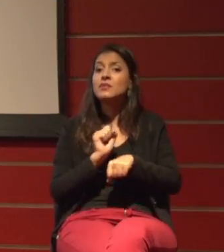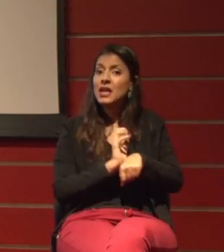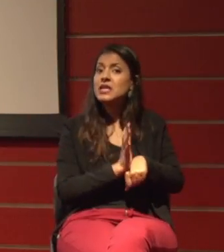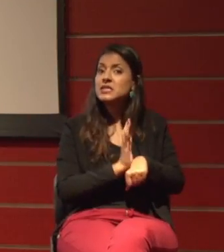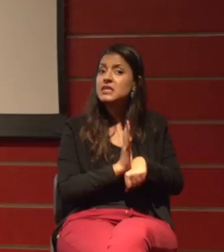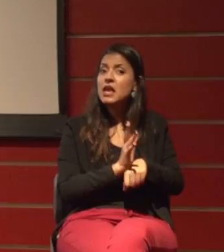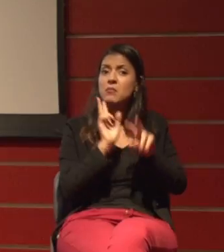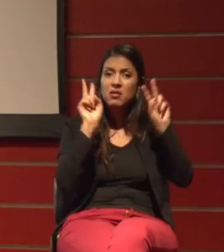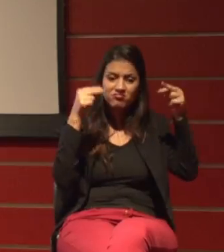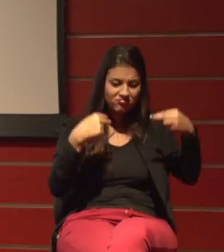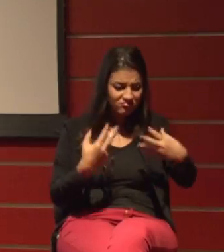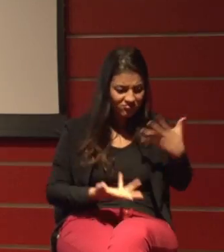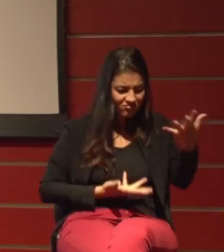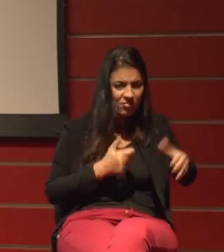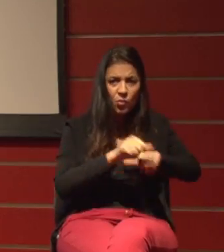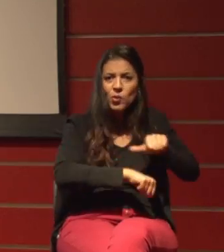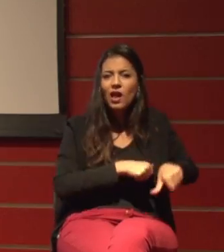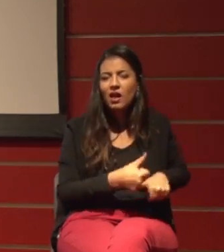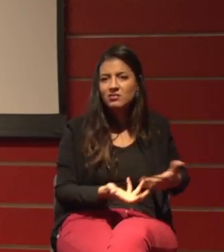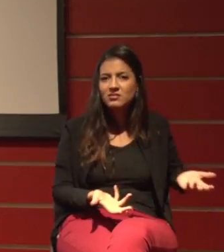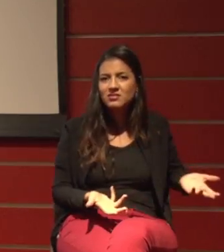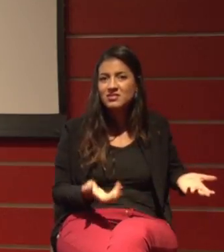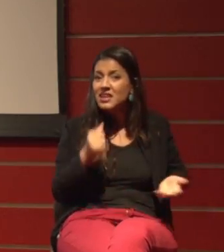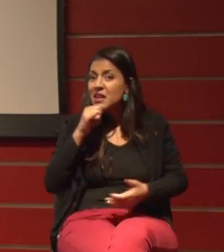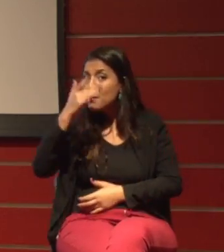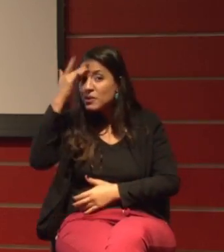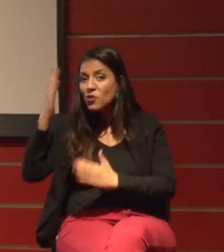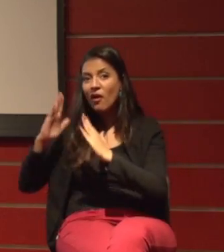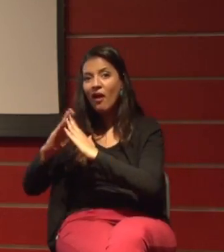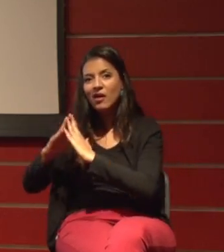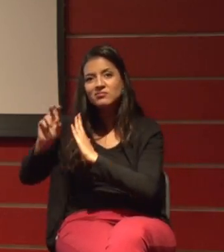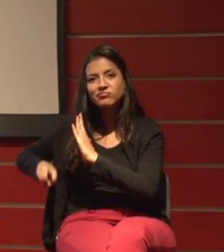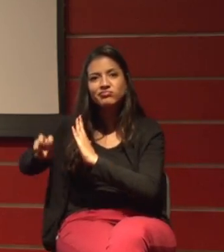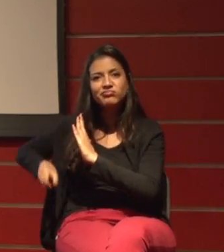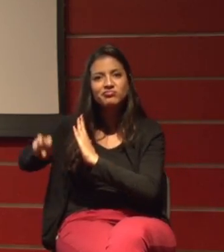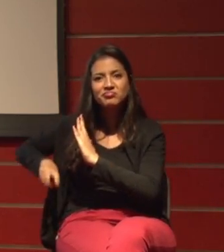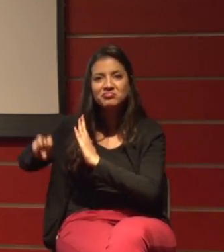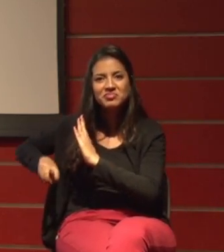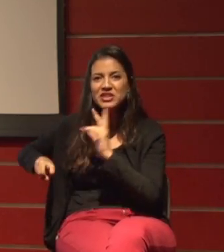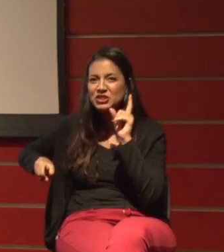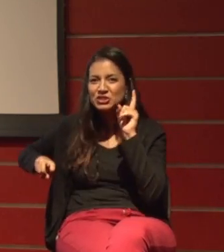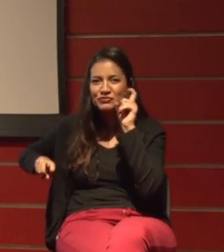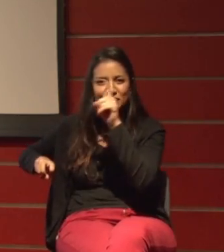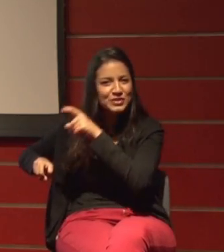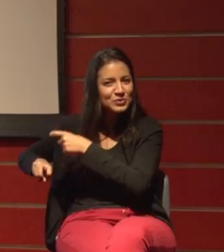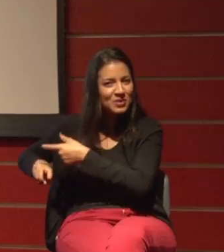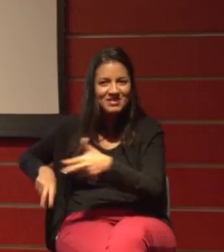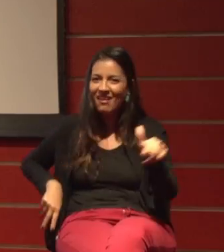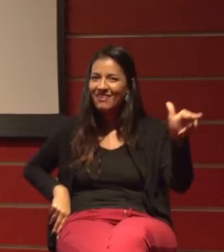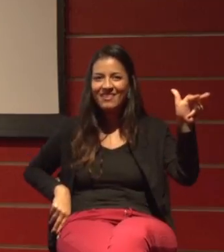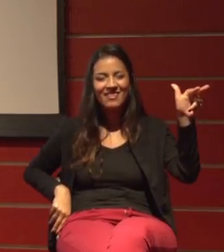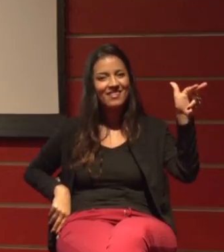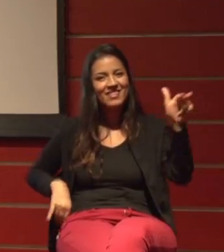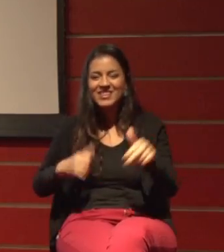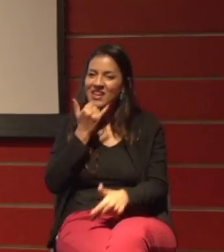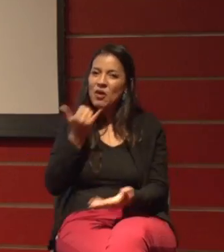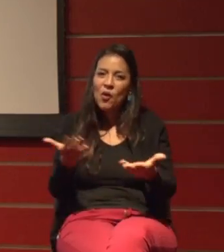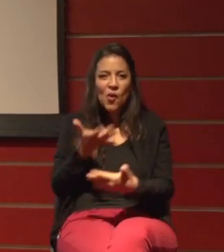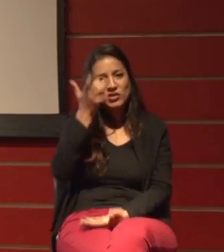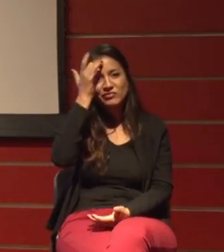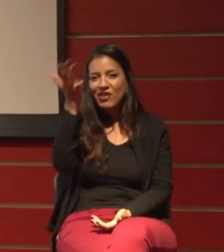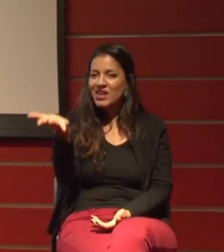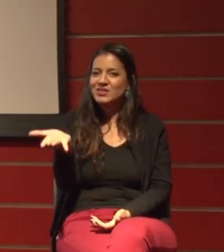se repensar né porque tá difícil tirar as pessoas de casa tá né Eh com com essa facilidade que se tem